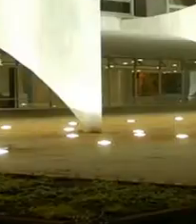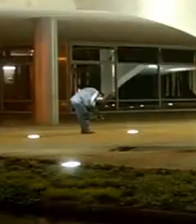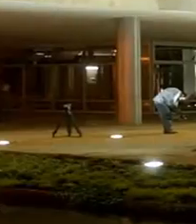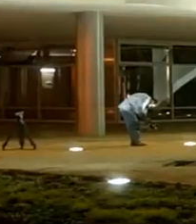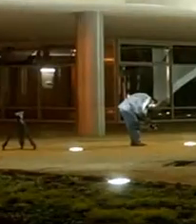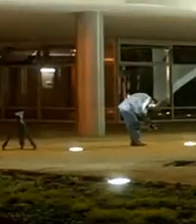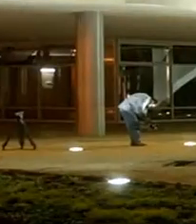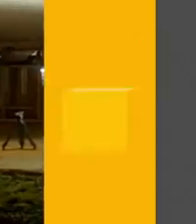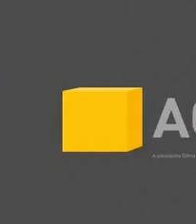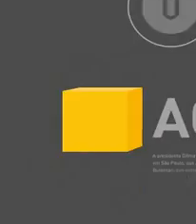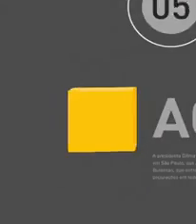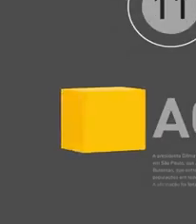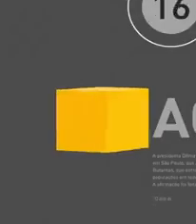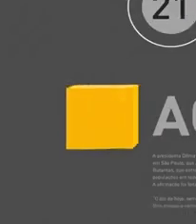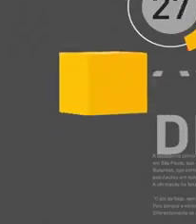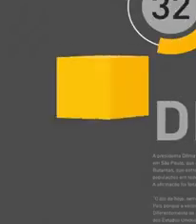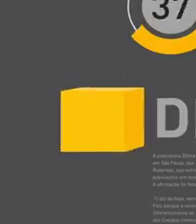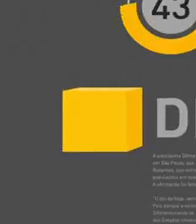Música